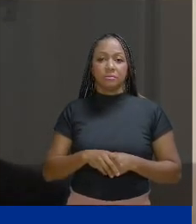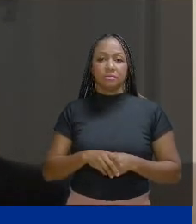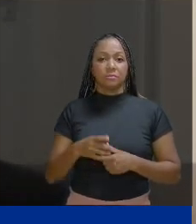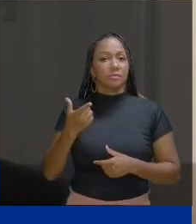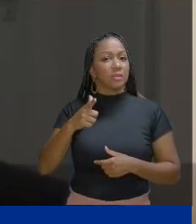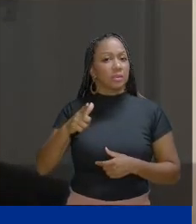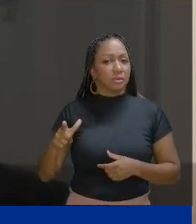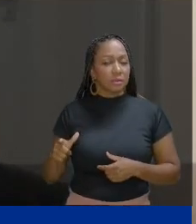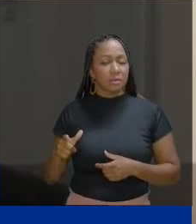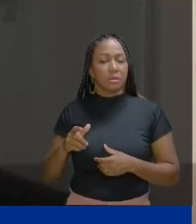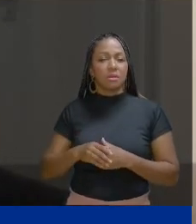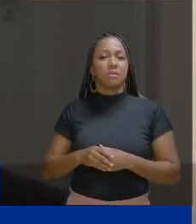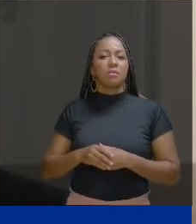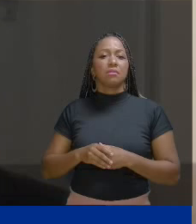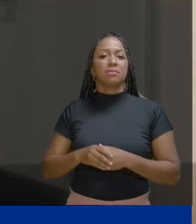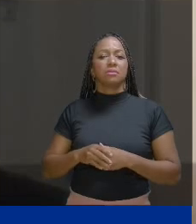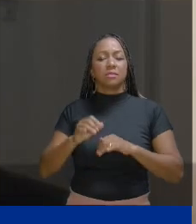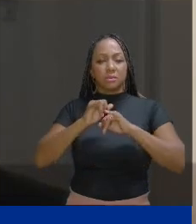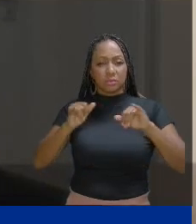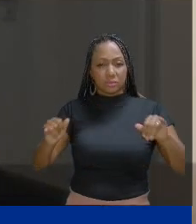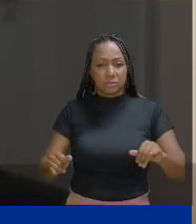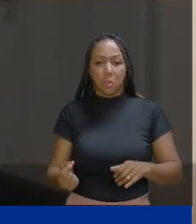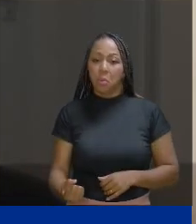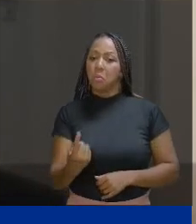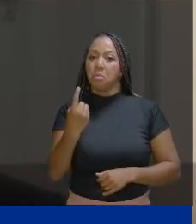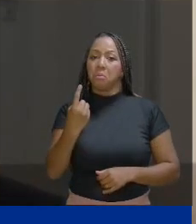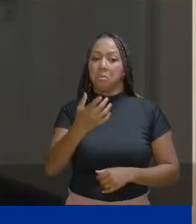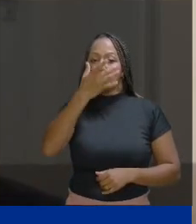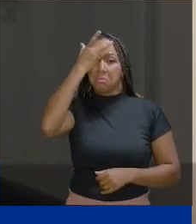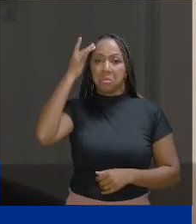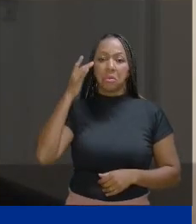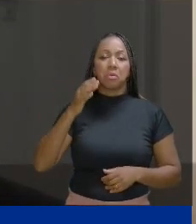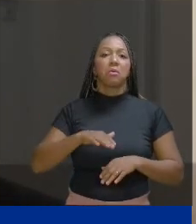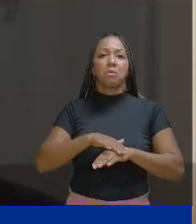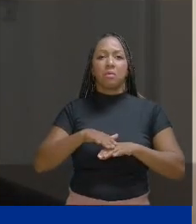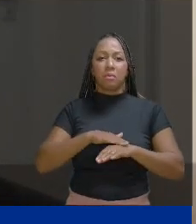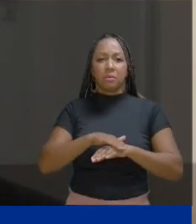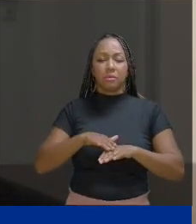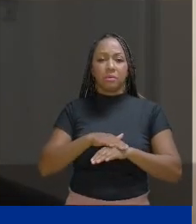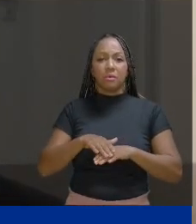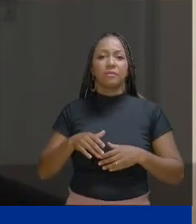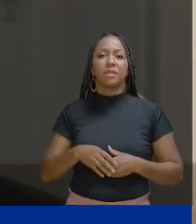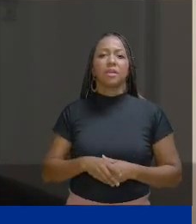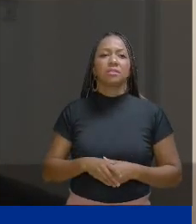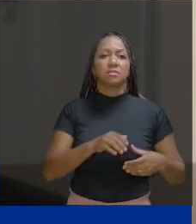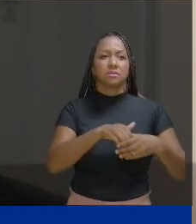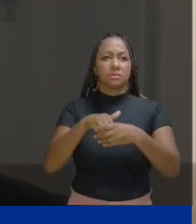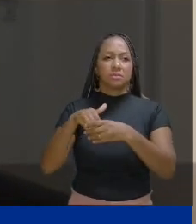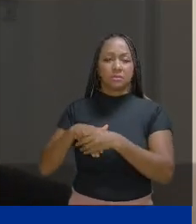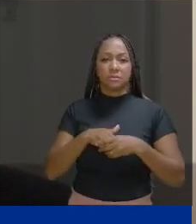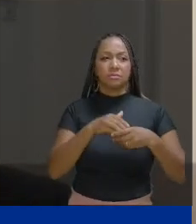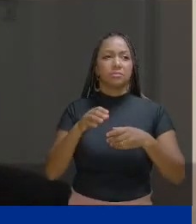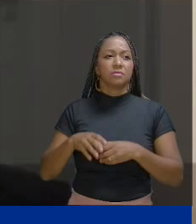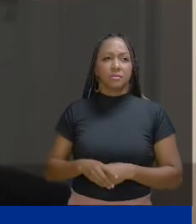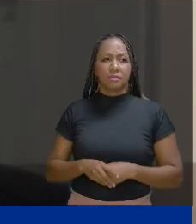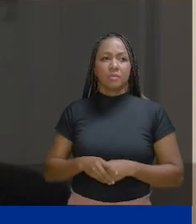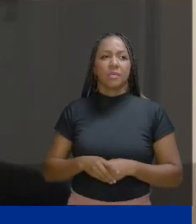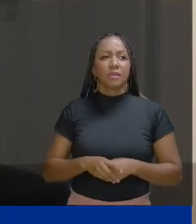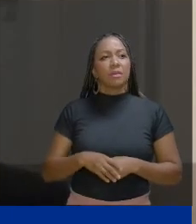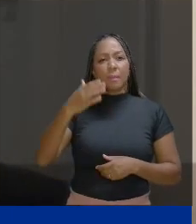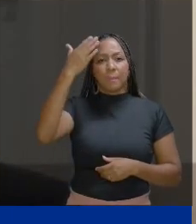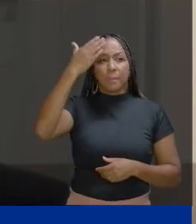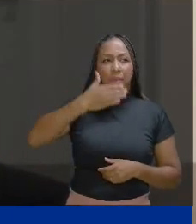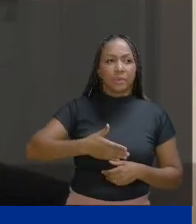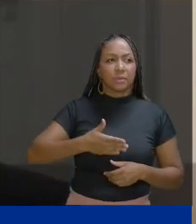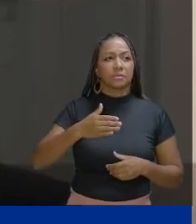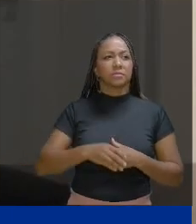Não há oitiva, como eu disse, de um único eleitor. Não há conversa entre os eleitores e ninguém. Prova,